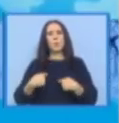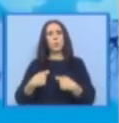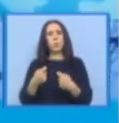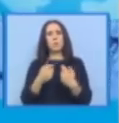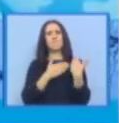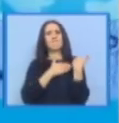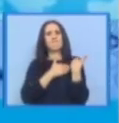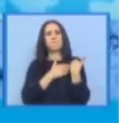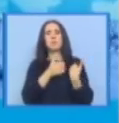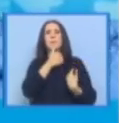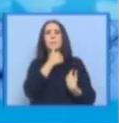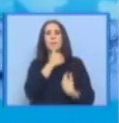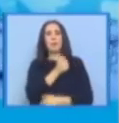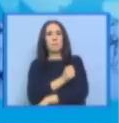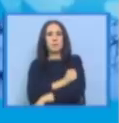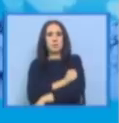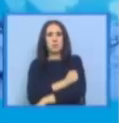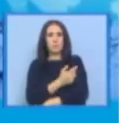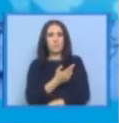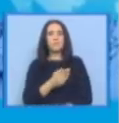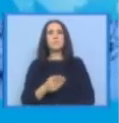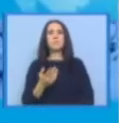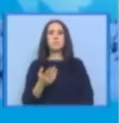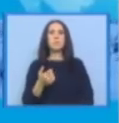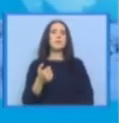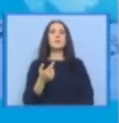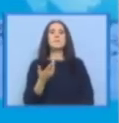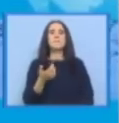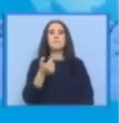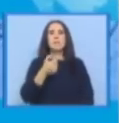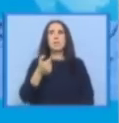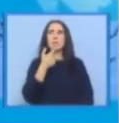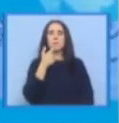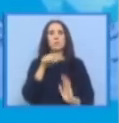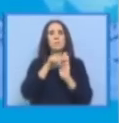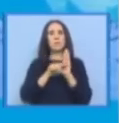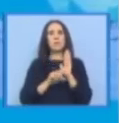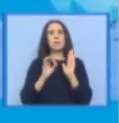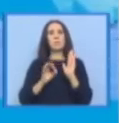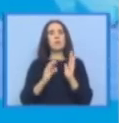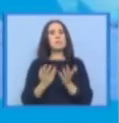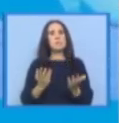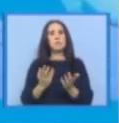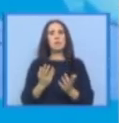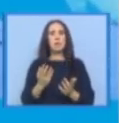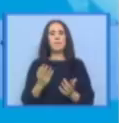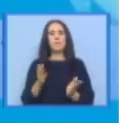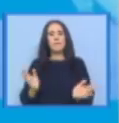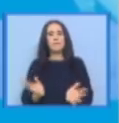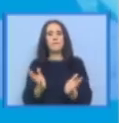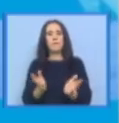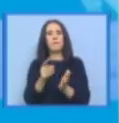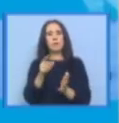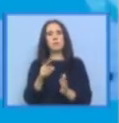de habitação. A quinta, digamos, medida seria ainda um incentivar